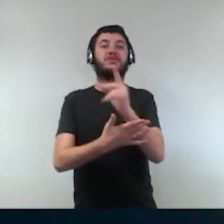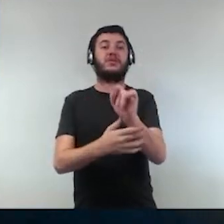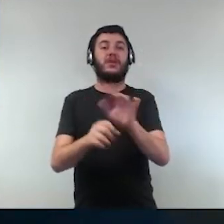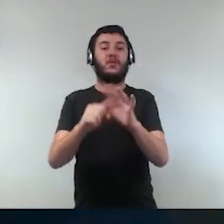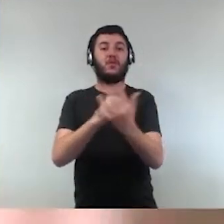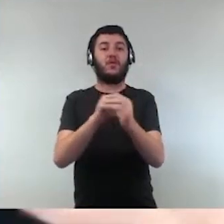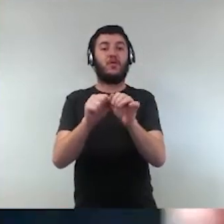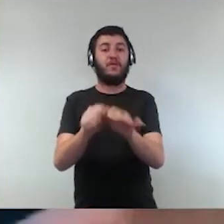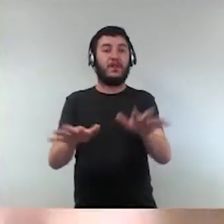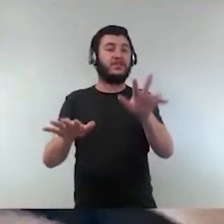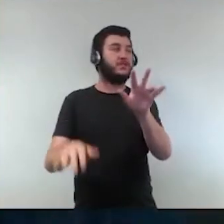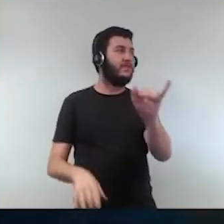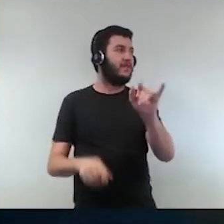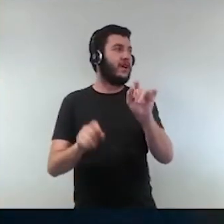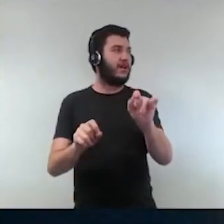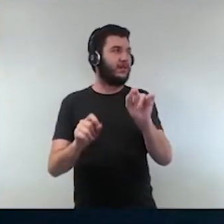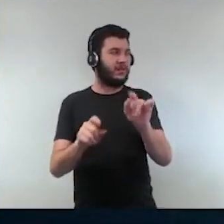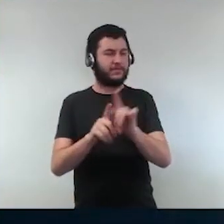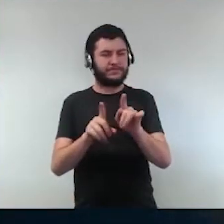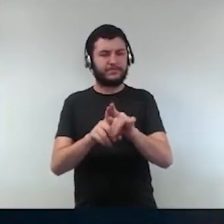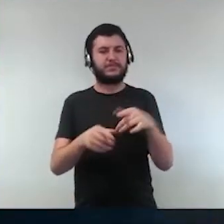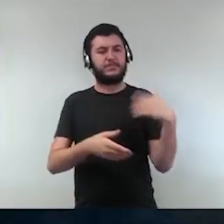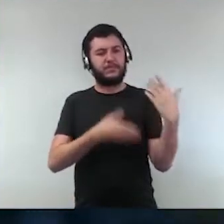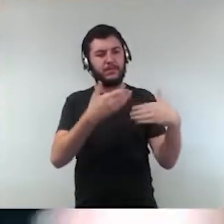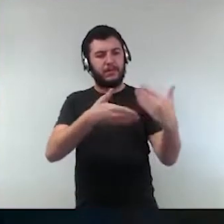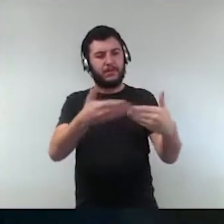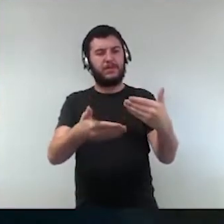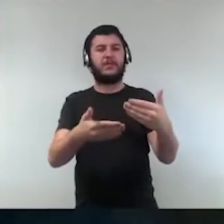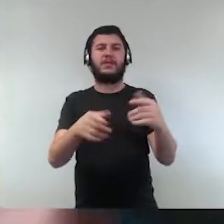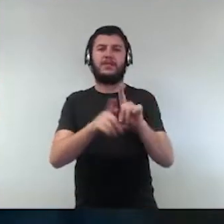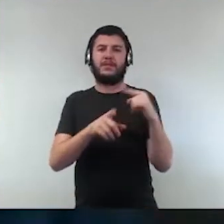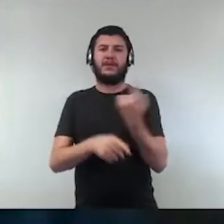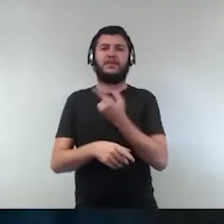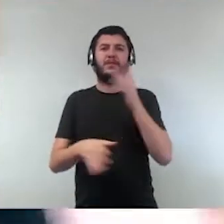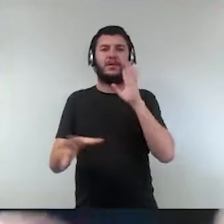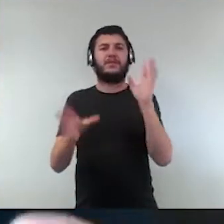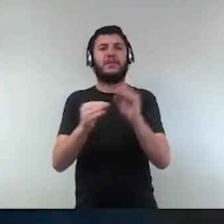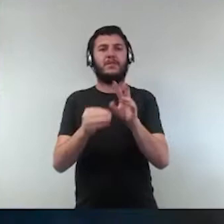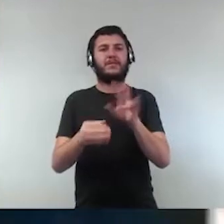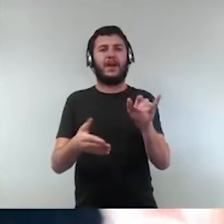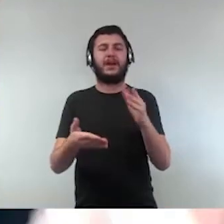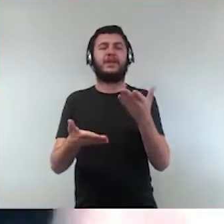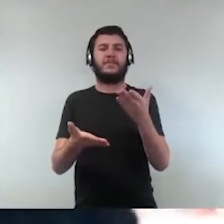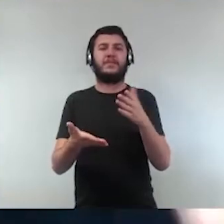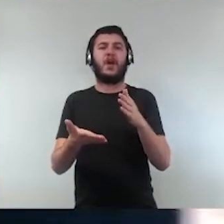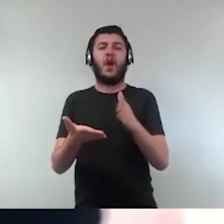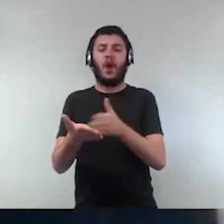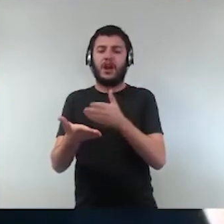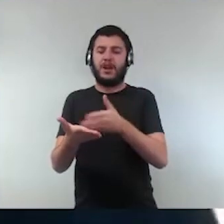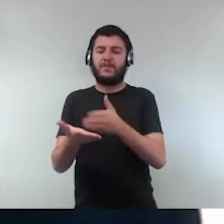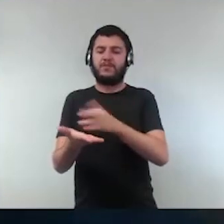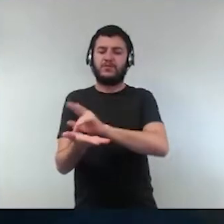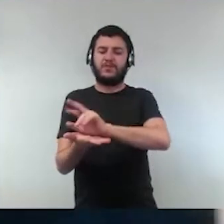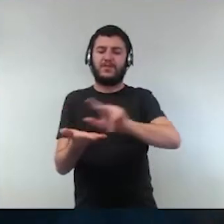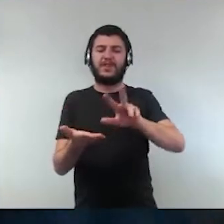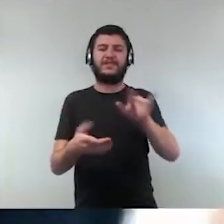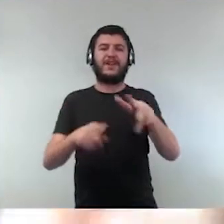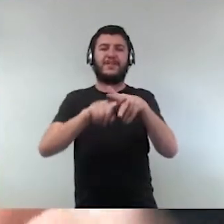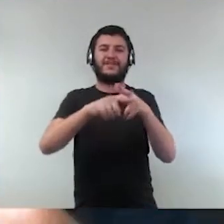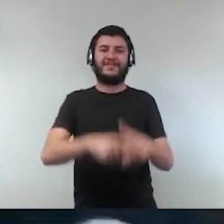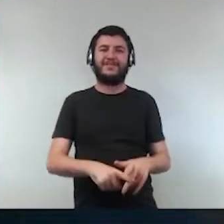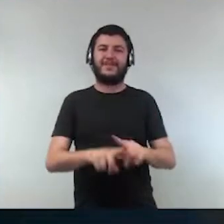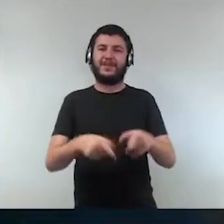produzirá, e continuará produzindo no processo, são das mais diversas ordens. Eu separei